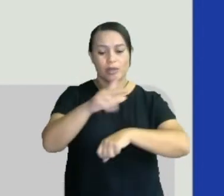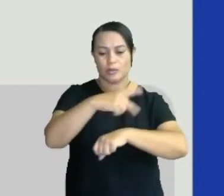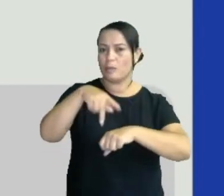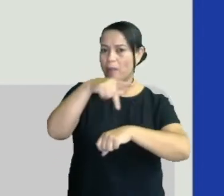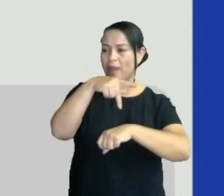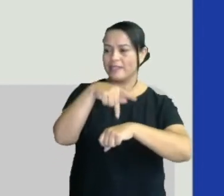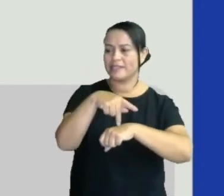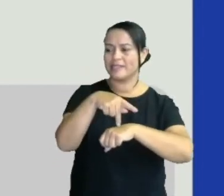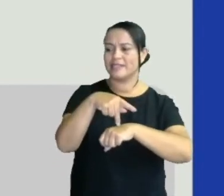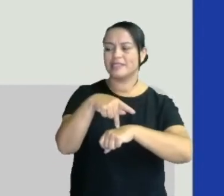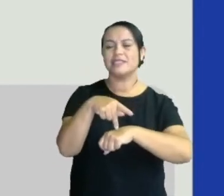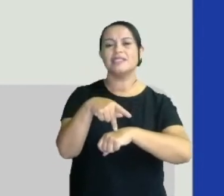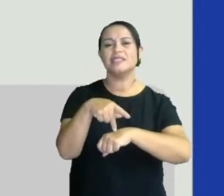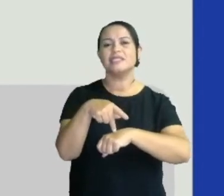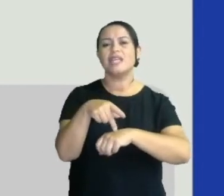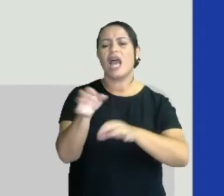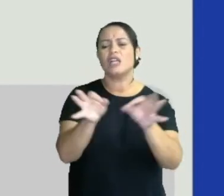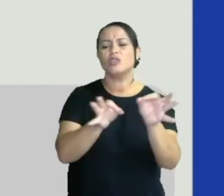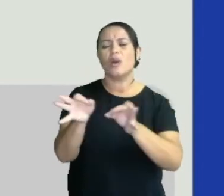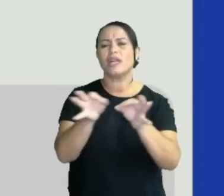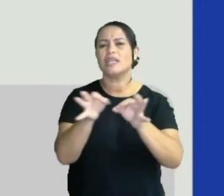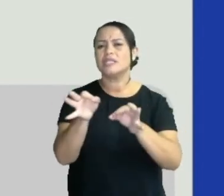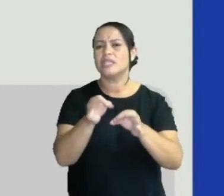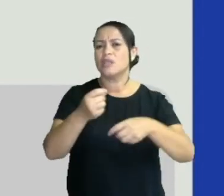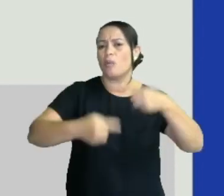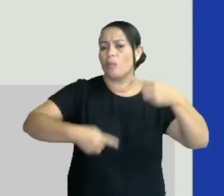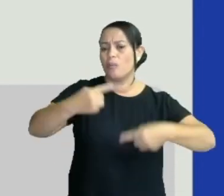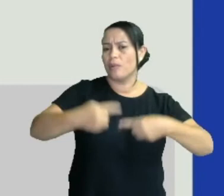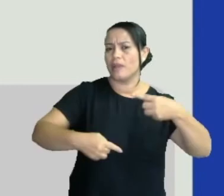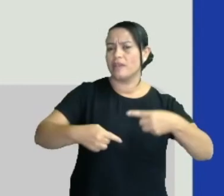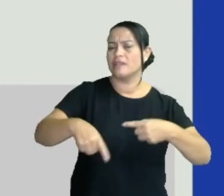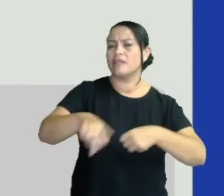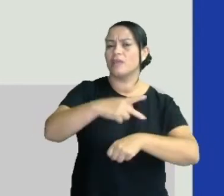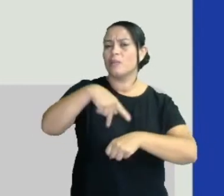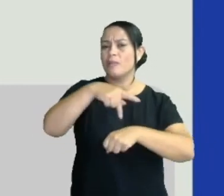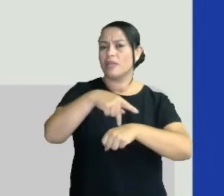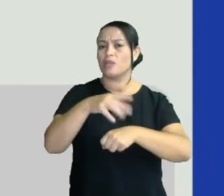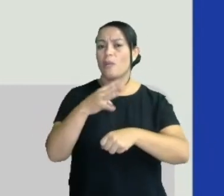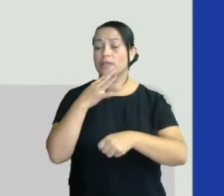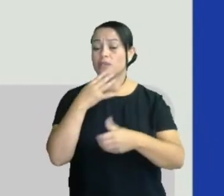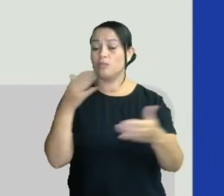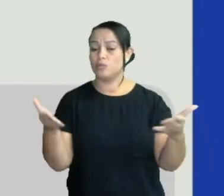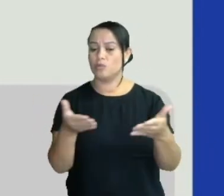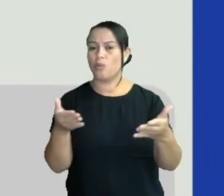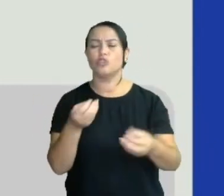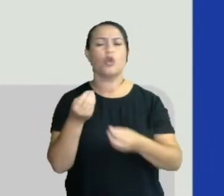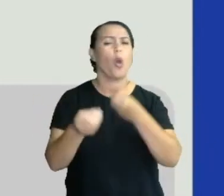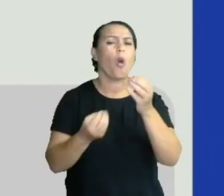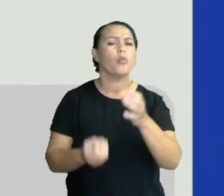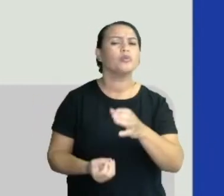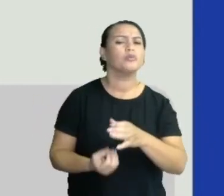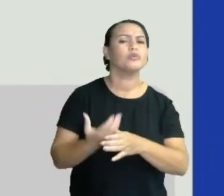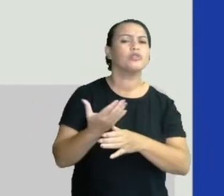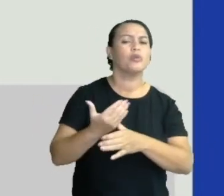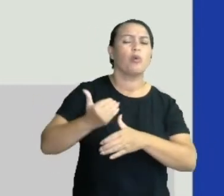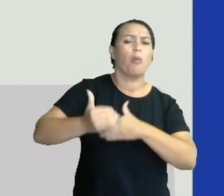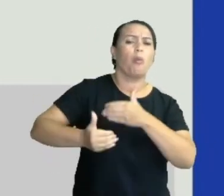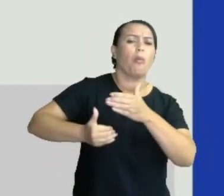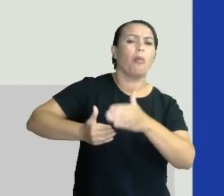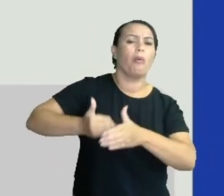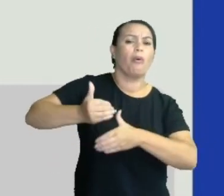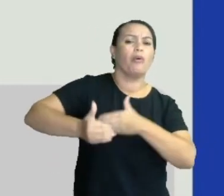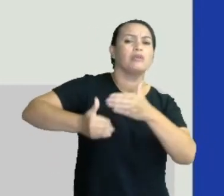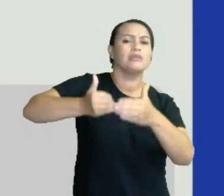países, essa organização política de país que nós conhecemos hoje, ela se dá sob um